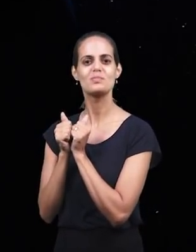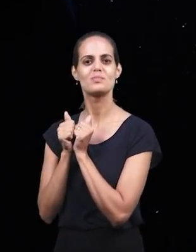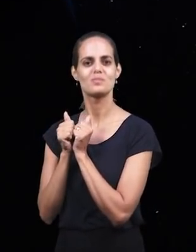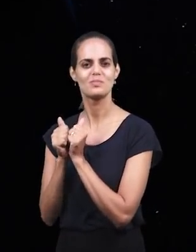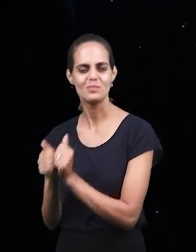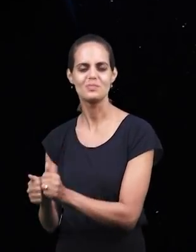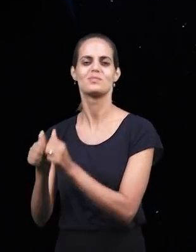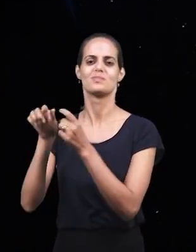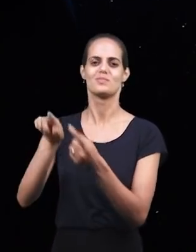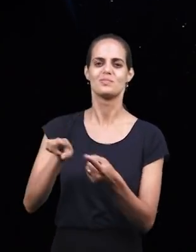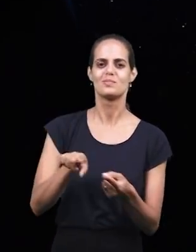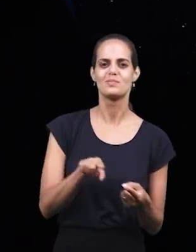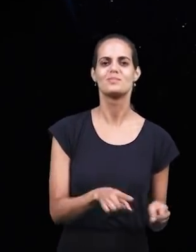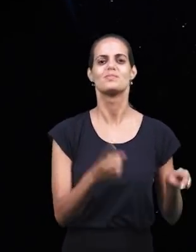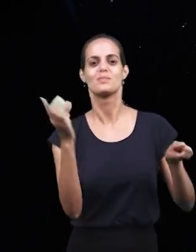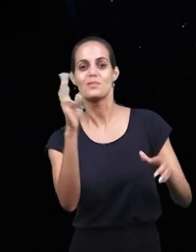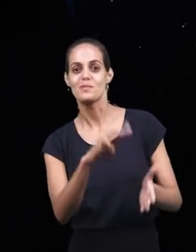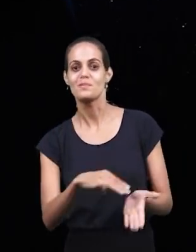Maranata,